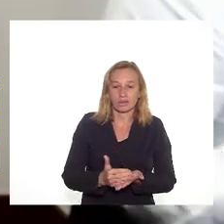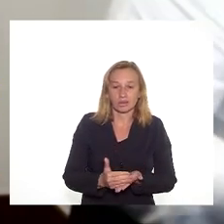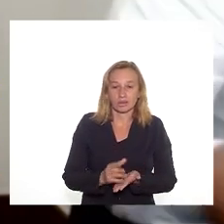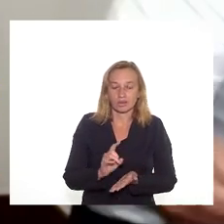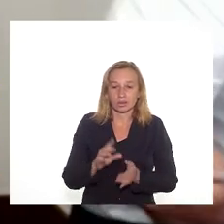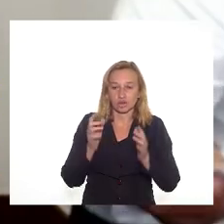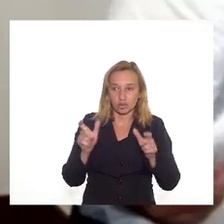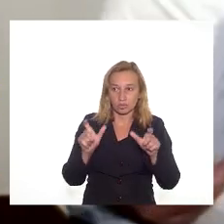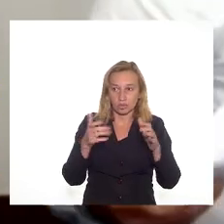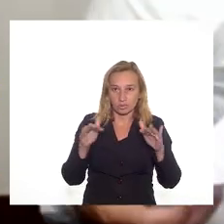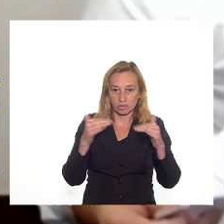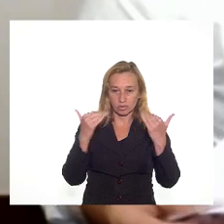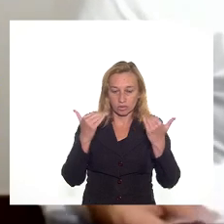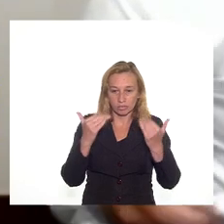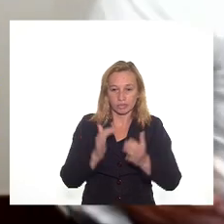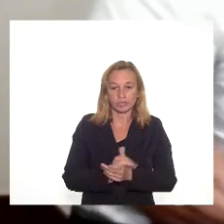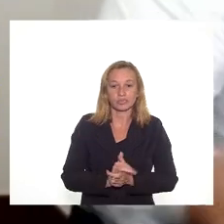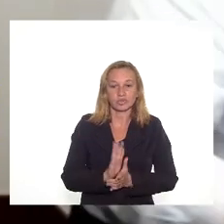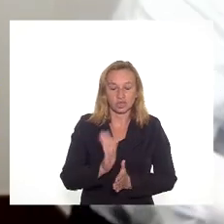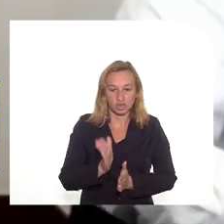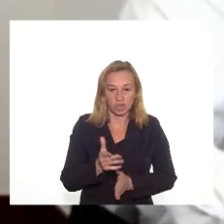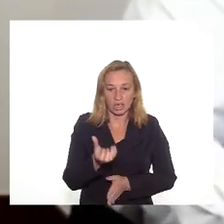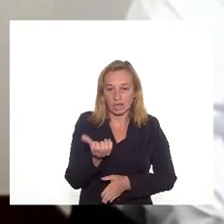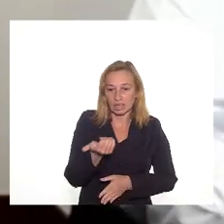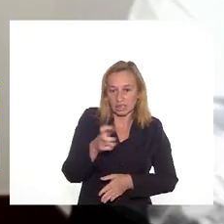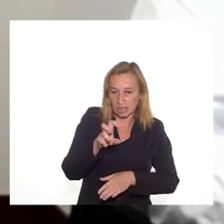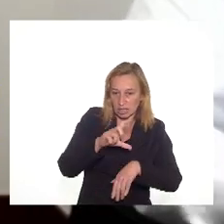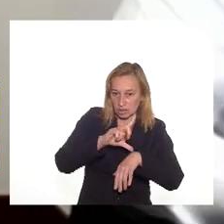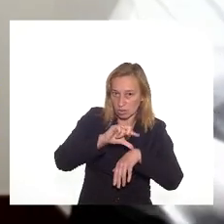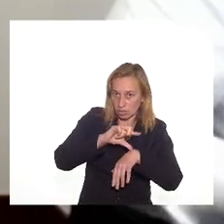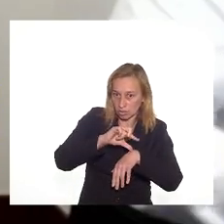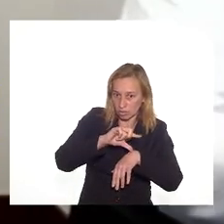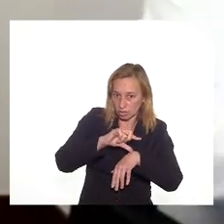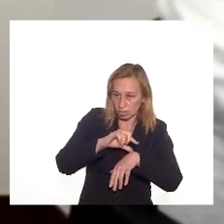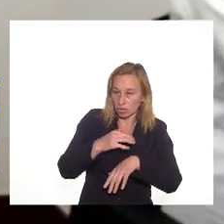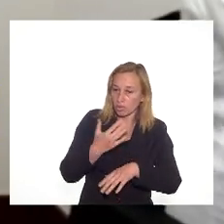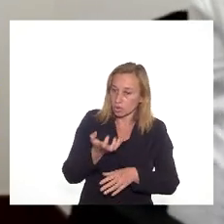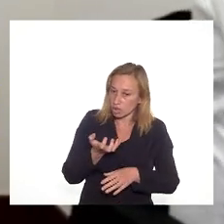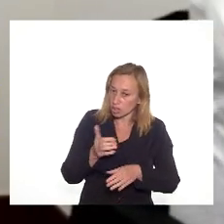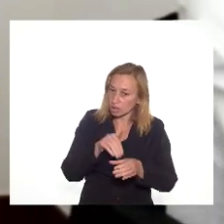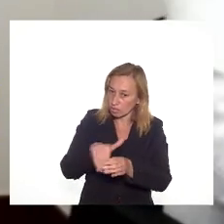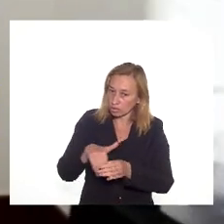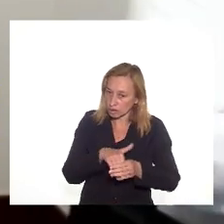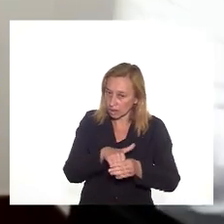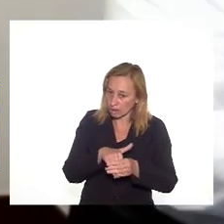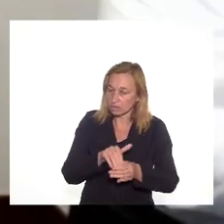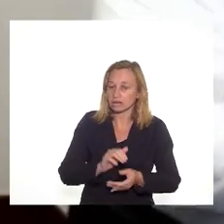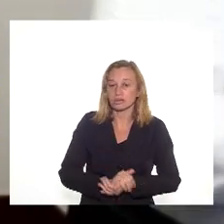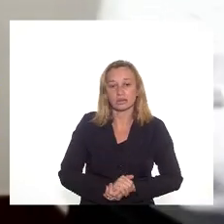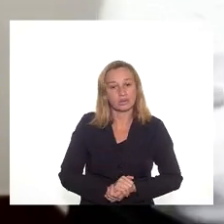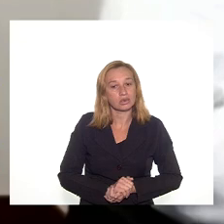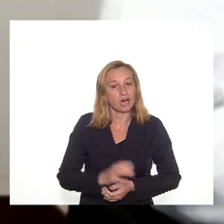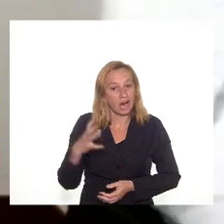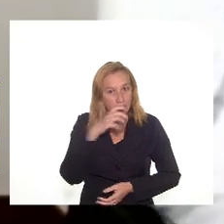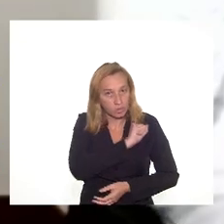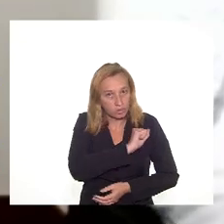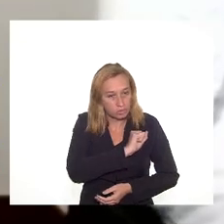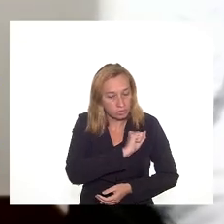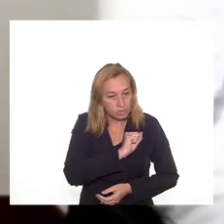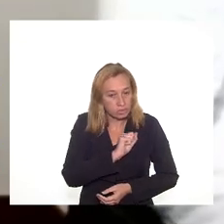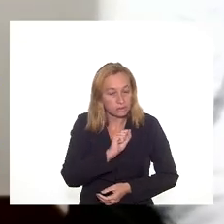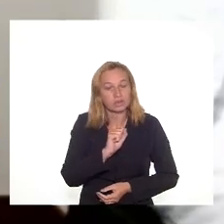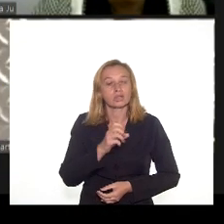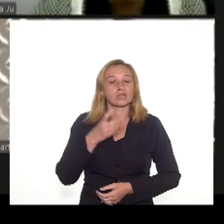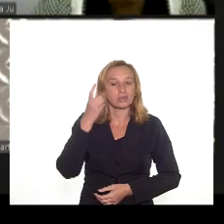chama a atenção que já são 15 horas e a gente queria votar a sessão ordinária rapidamente. Com a palavra,